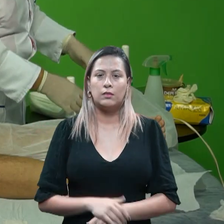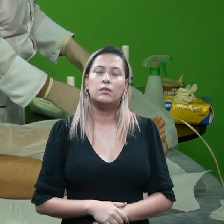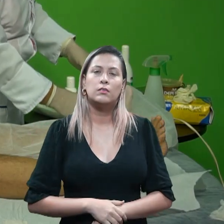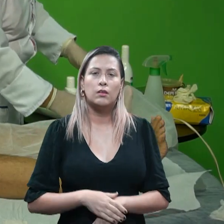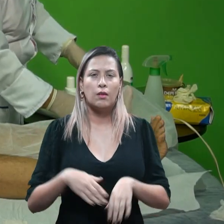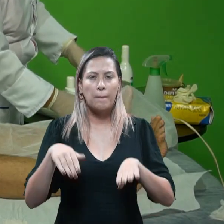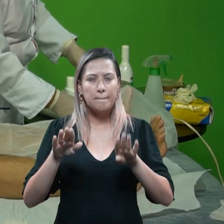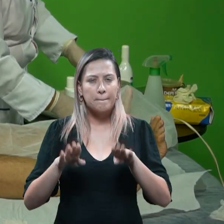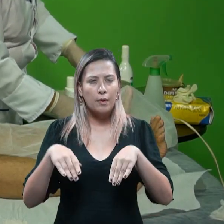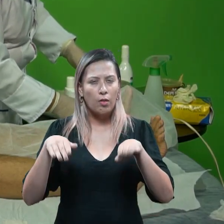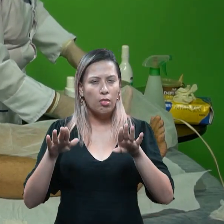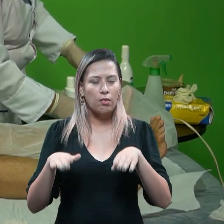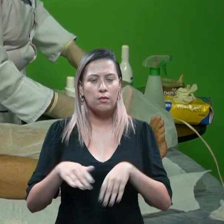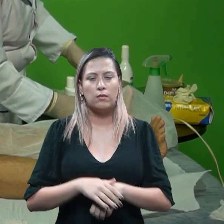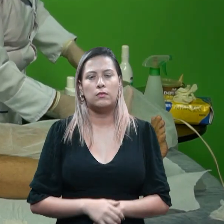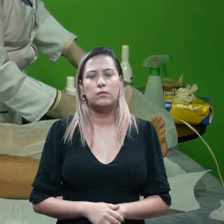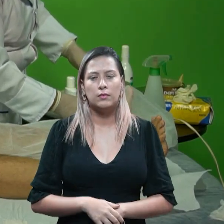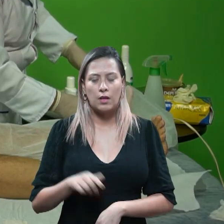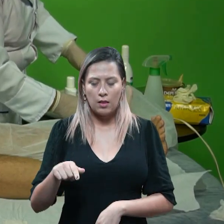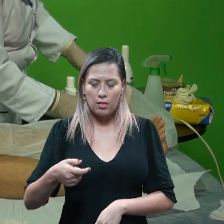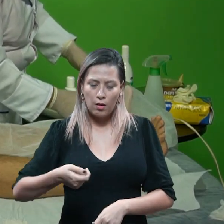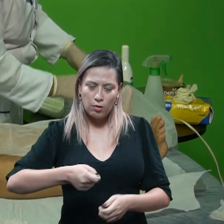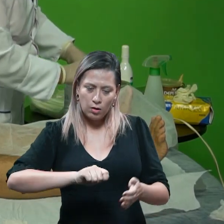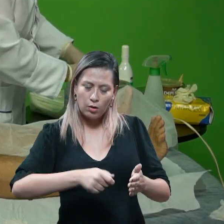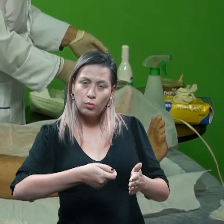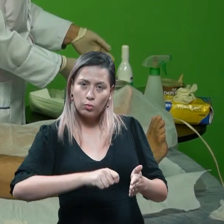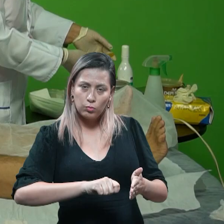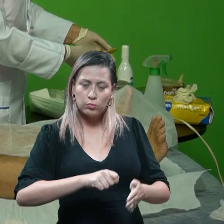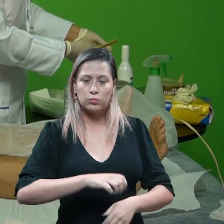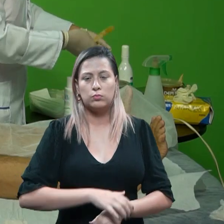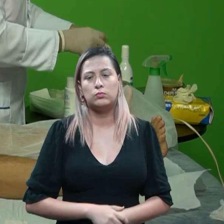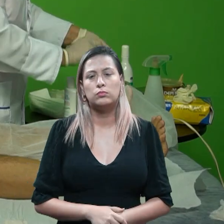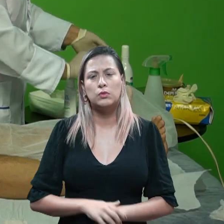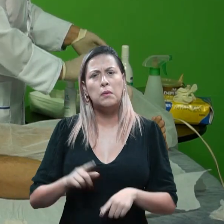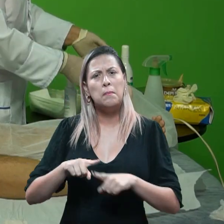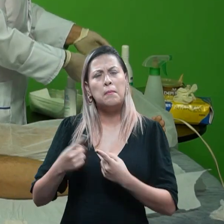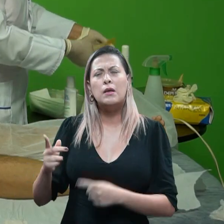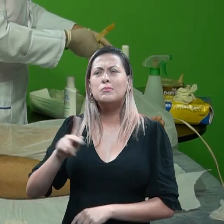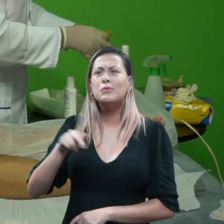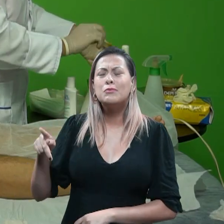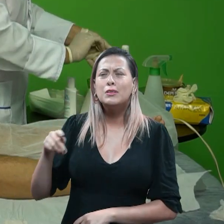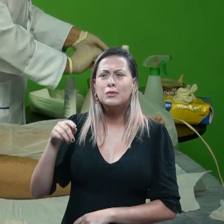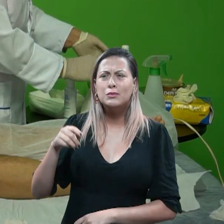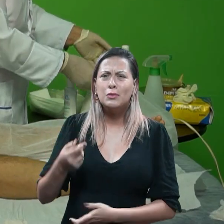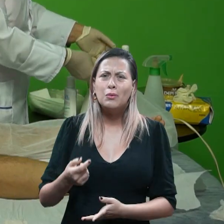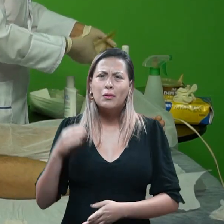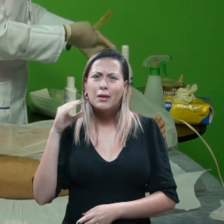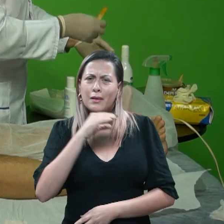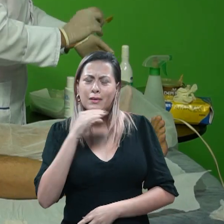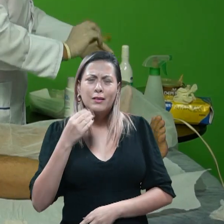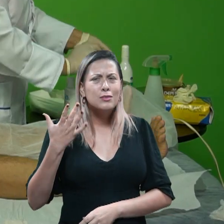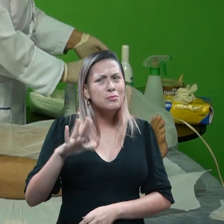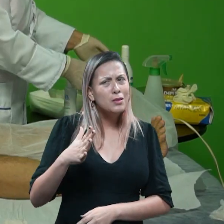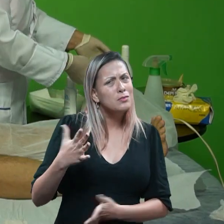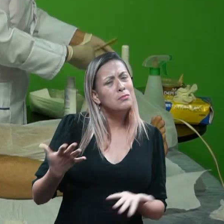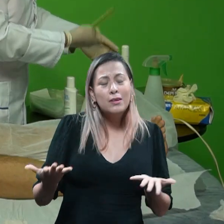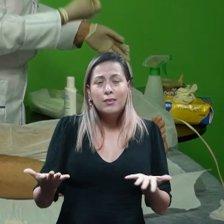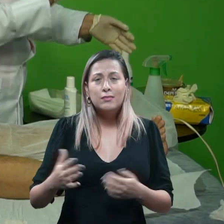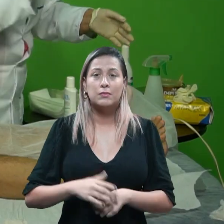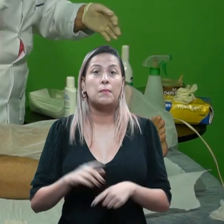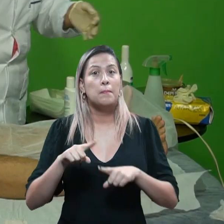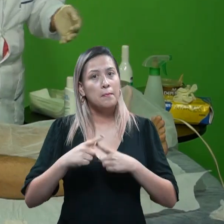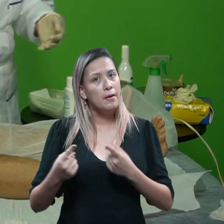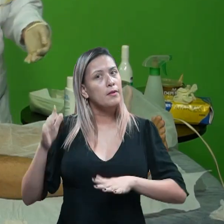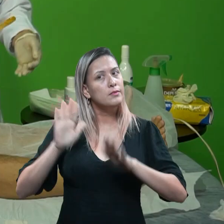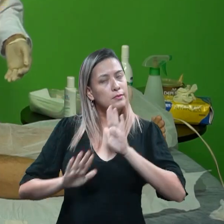mais mole, aí eu regulo a termocera. Mas, professora, essa cera é morna, mas mesmo assim a gente tem que ter cuidado,